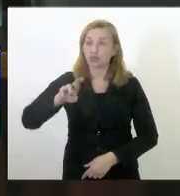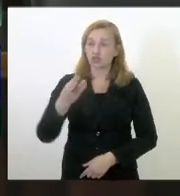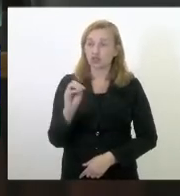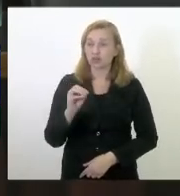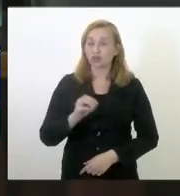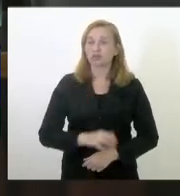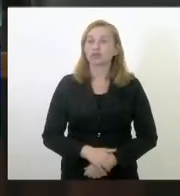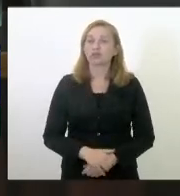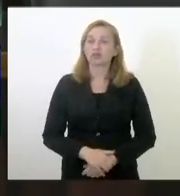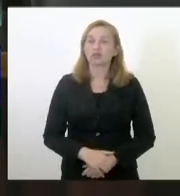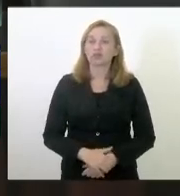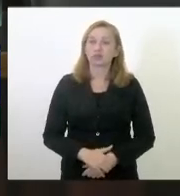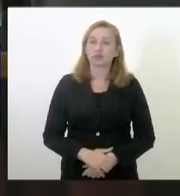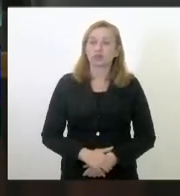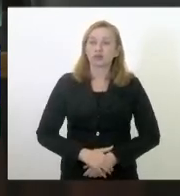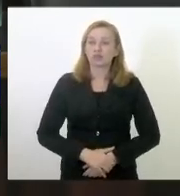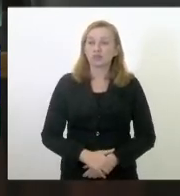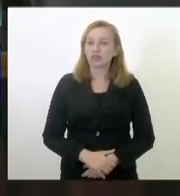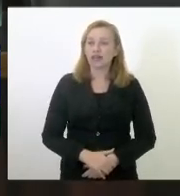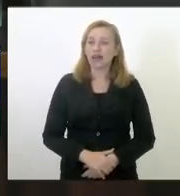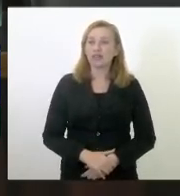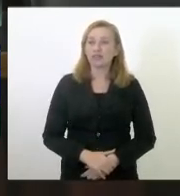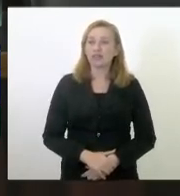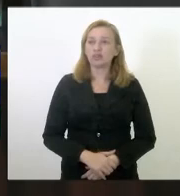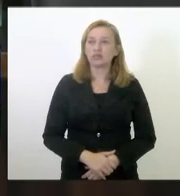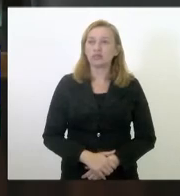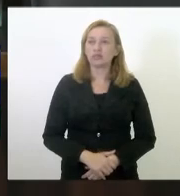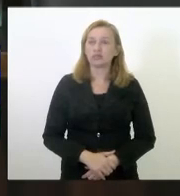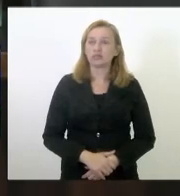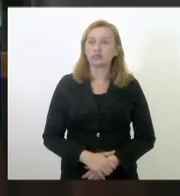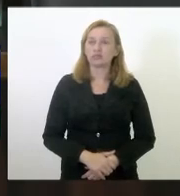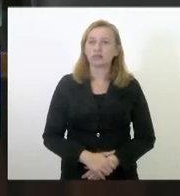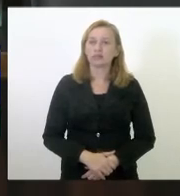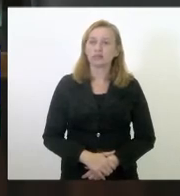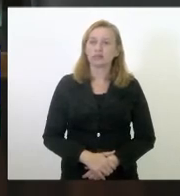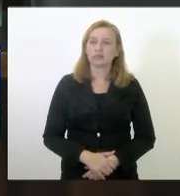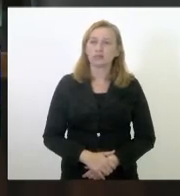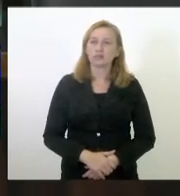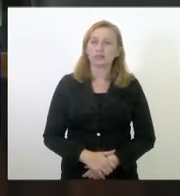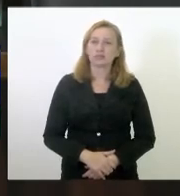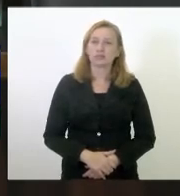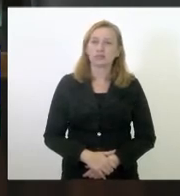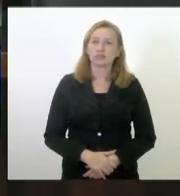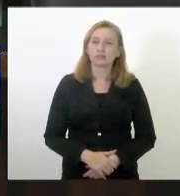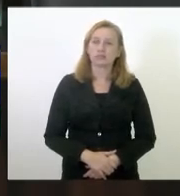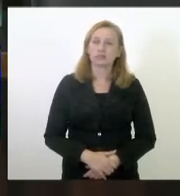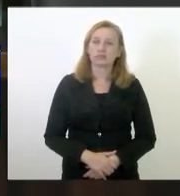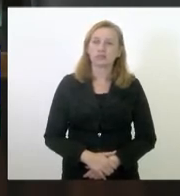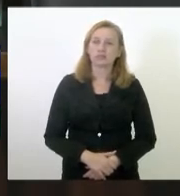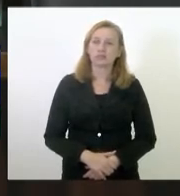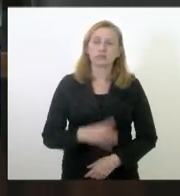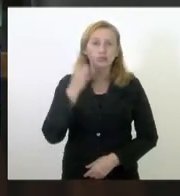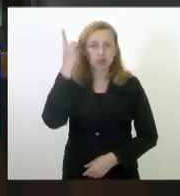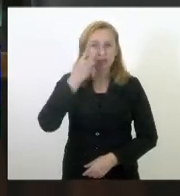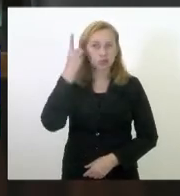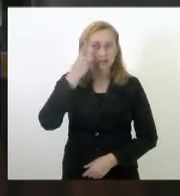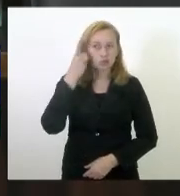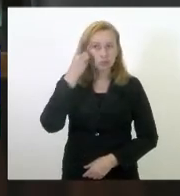Deputado Chico Machado. Deputado Rodrigo Amorim.